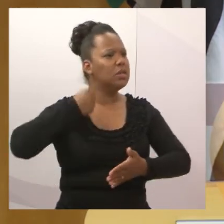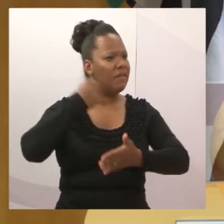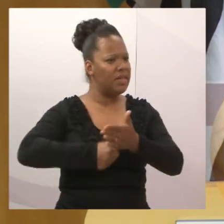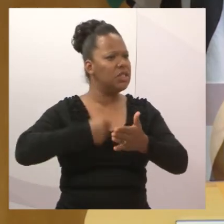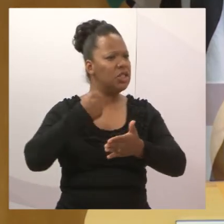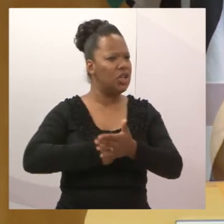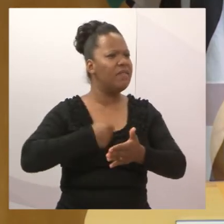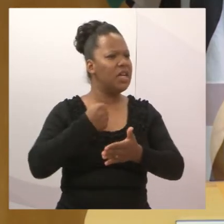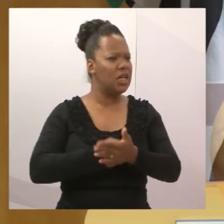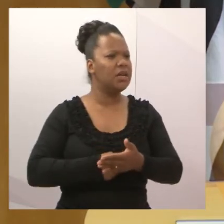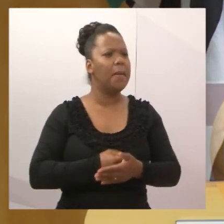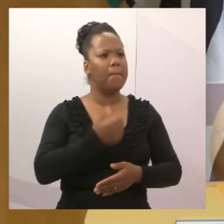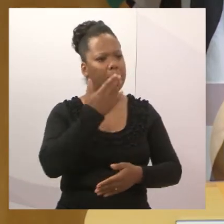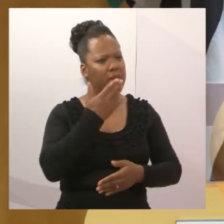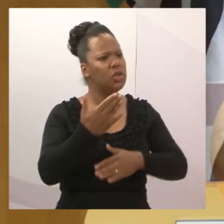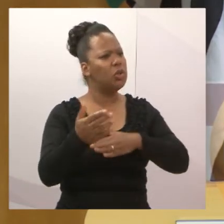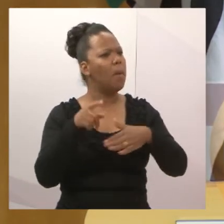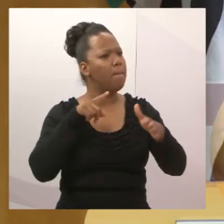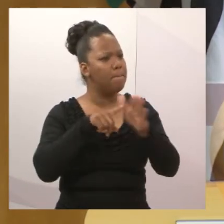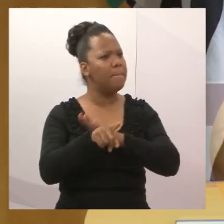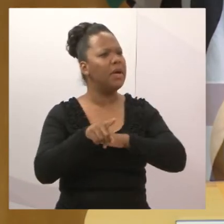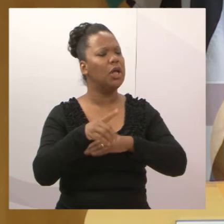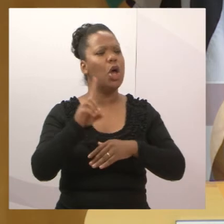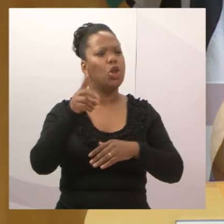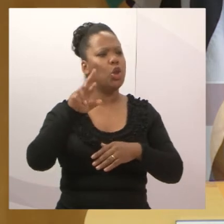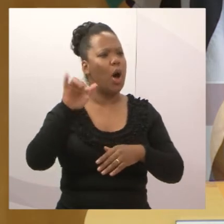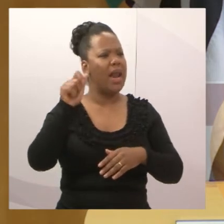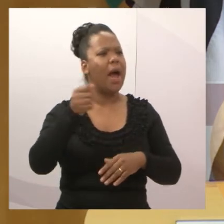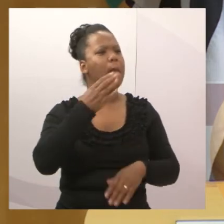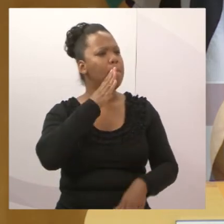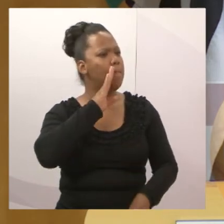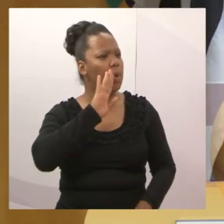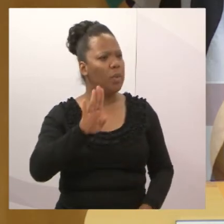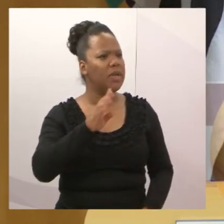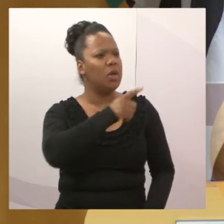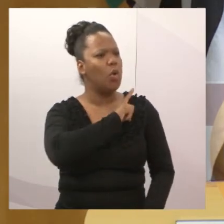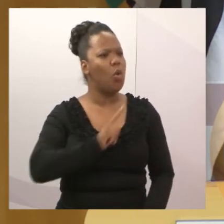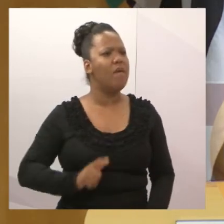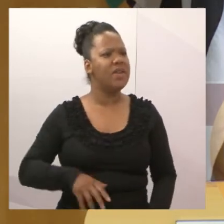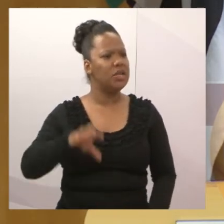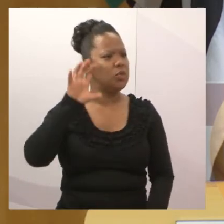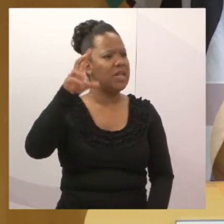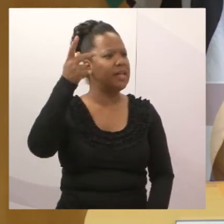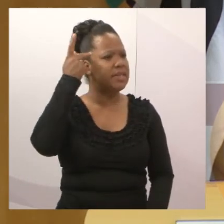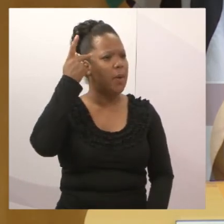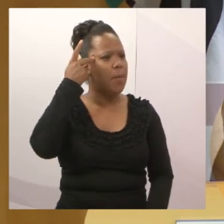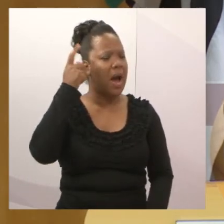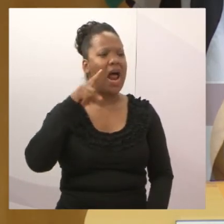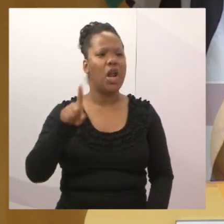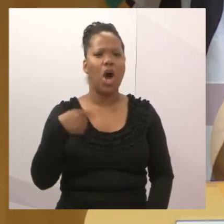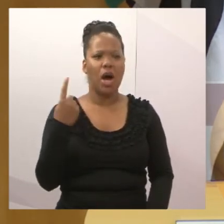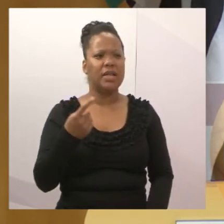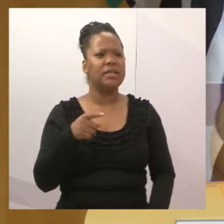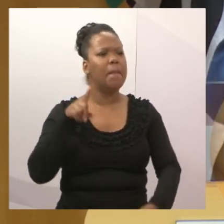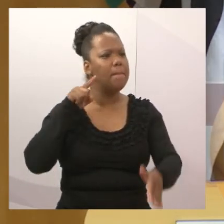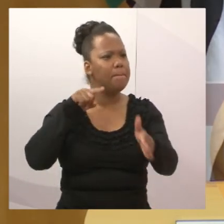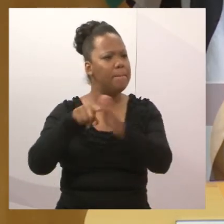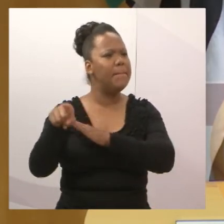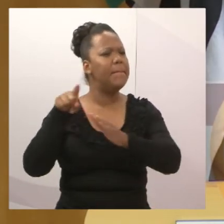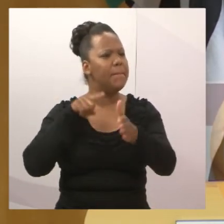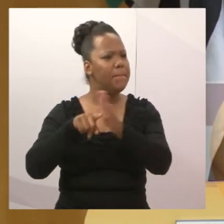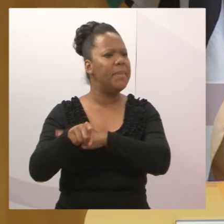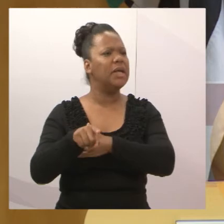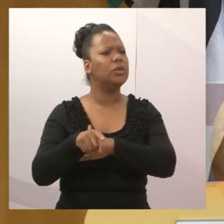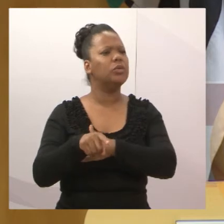cobrando, né, porque eu acho que o Dória esteve aqui, prometeu, é o governo do Estado, e é dele que a gente tem que cobrar essa responsabilidade,